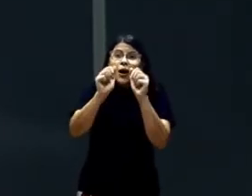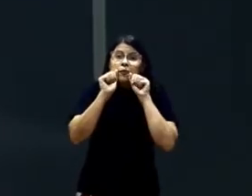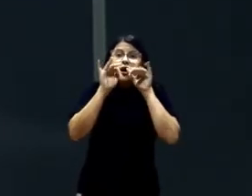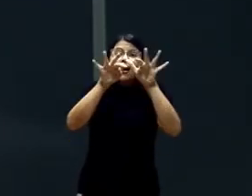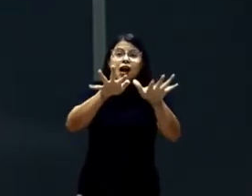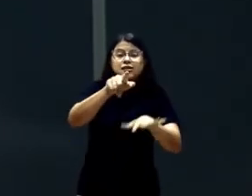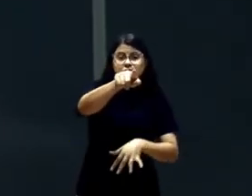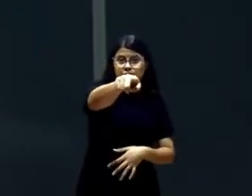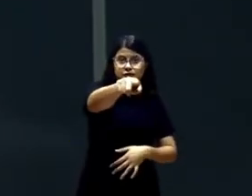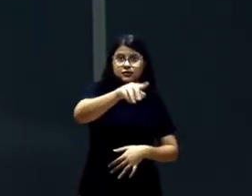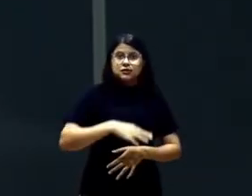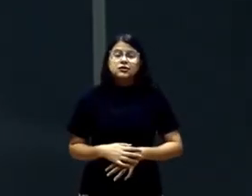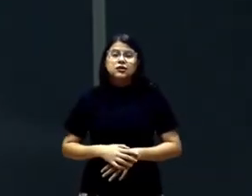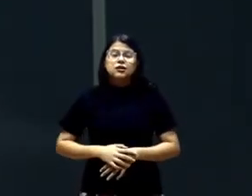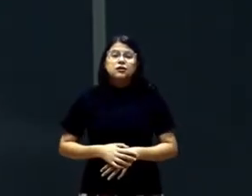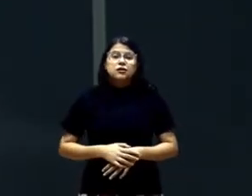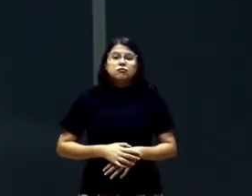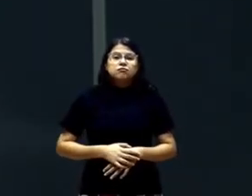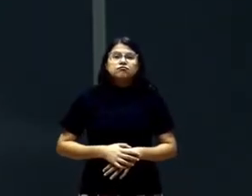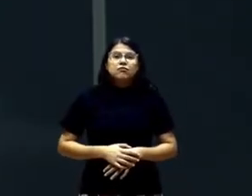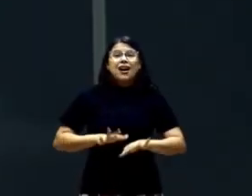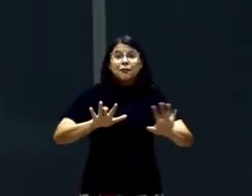E o dia que você não entender isso,